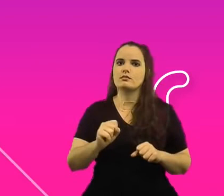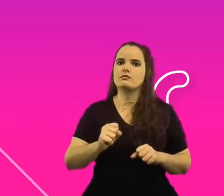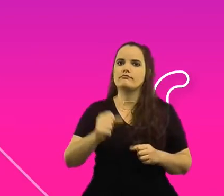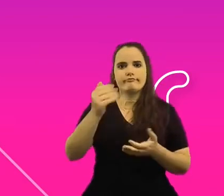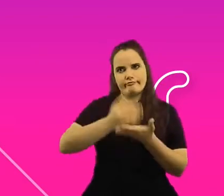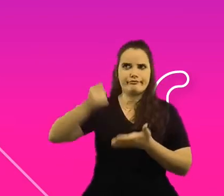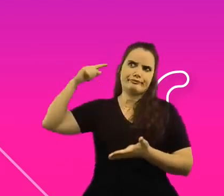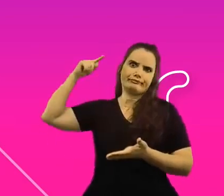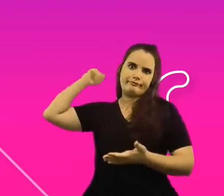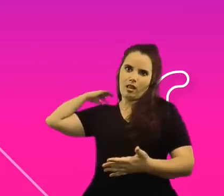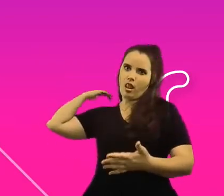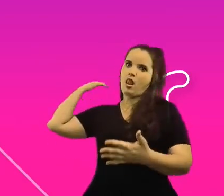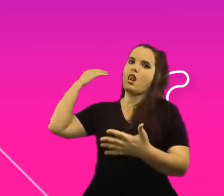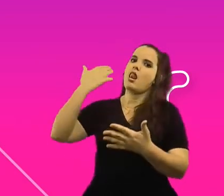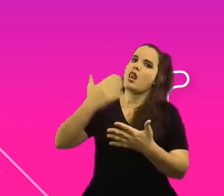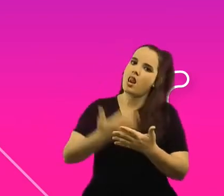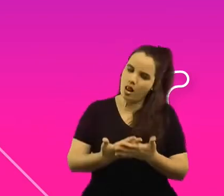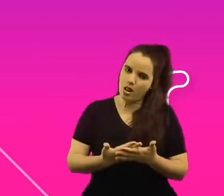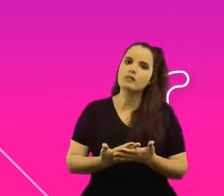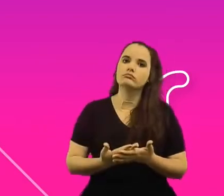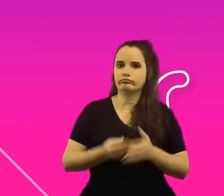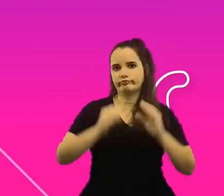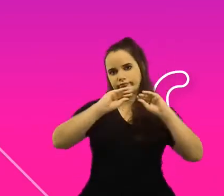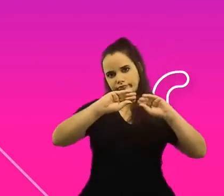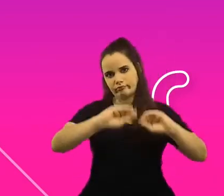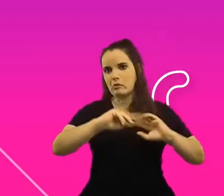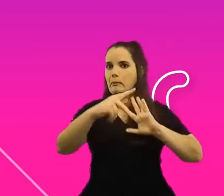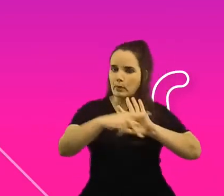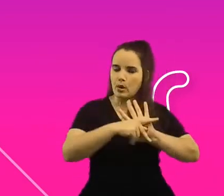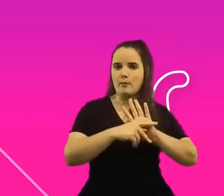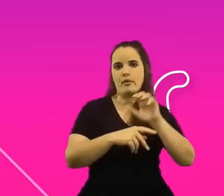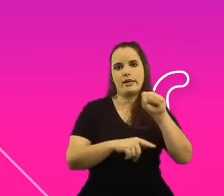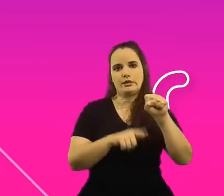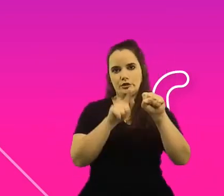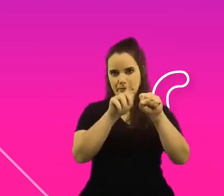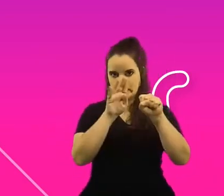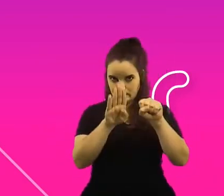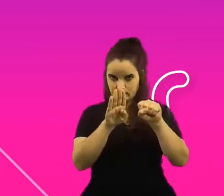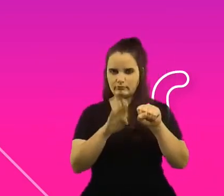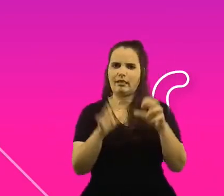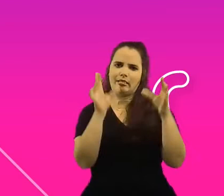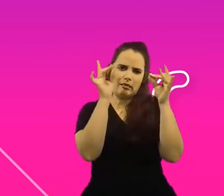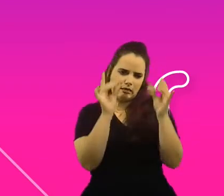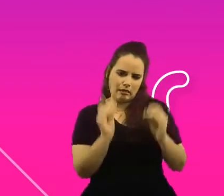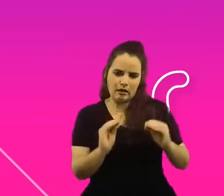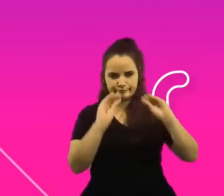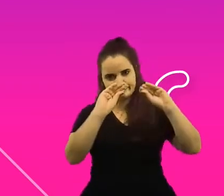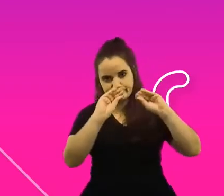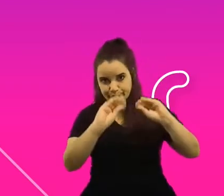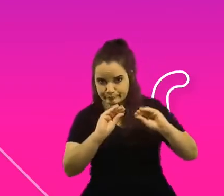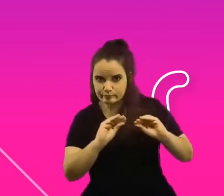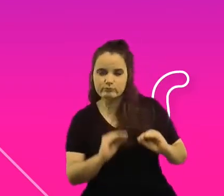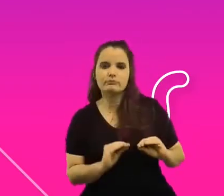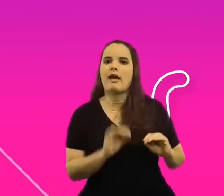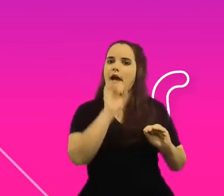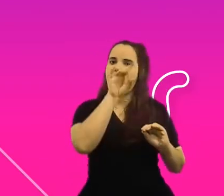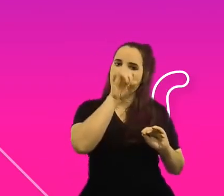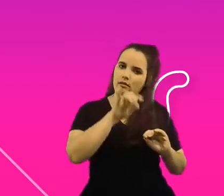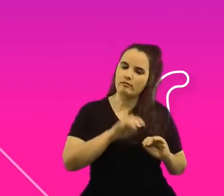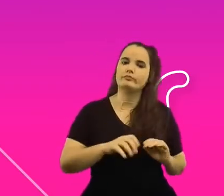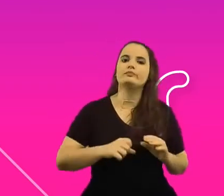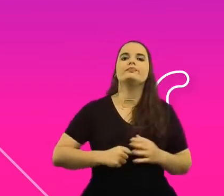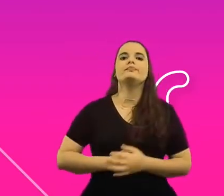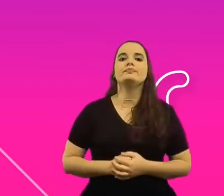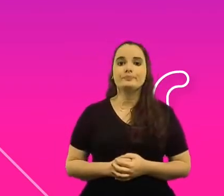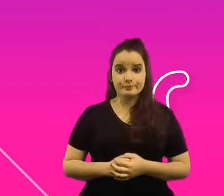podem ter, em detalhes, né, o que compreende cada uma delas. E se você tiver